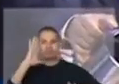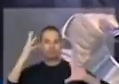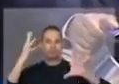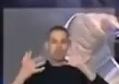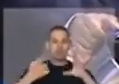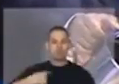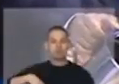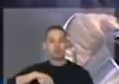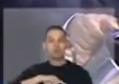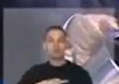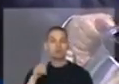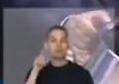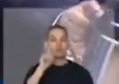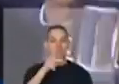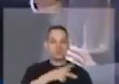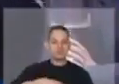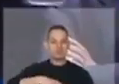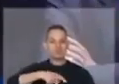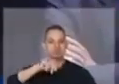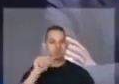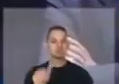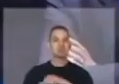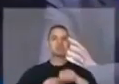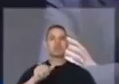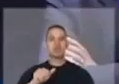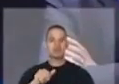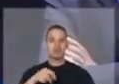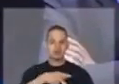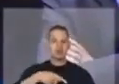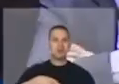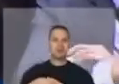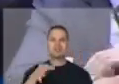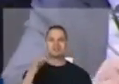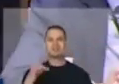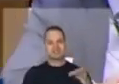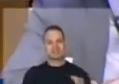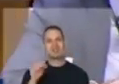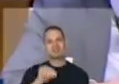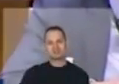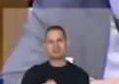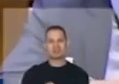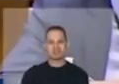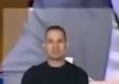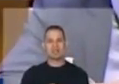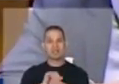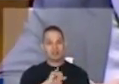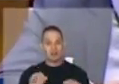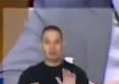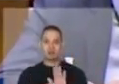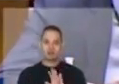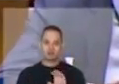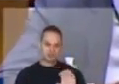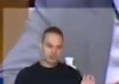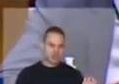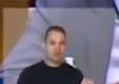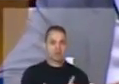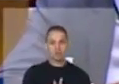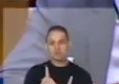nós temos condição de mudar esse país. Um país injusto. Eu digo aos de esquerda e aos de